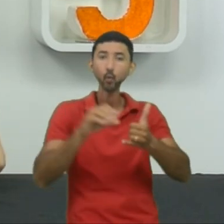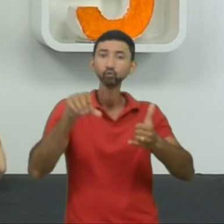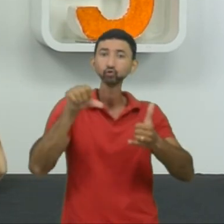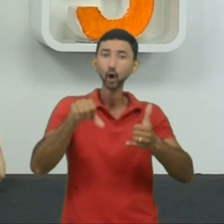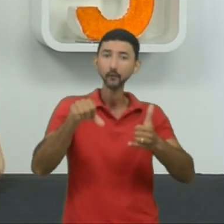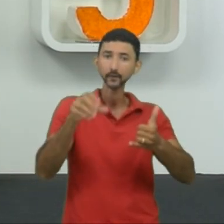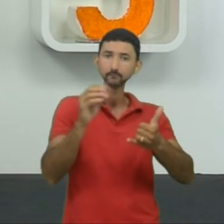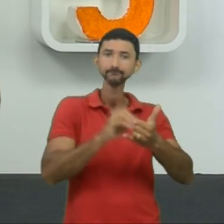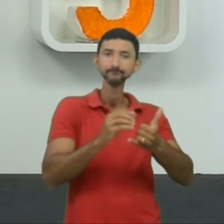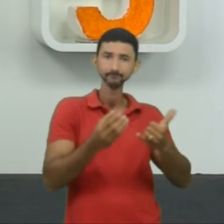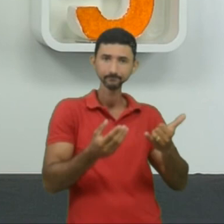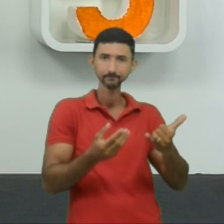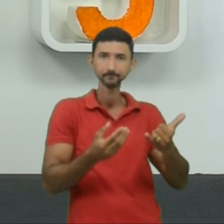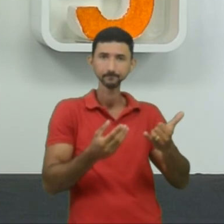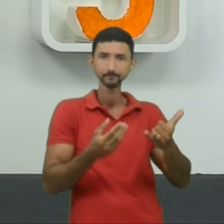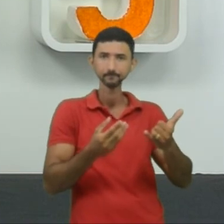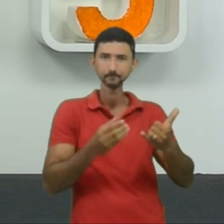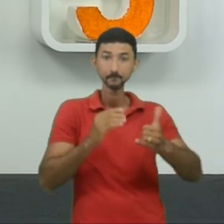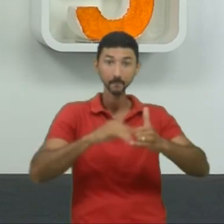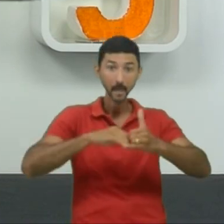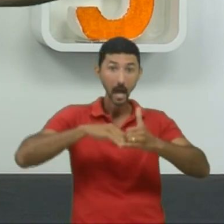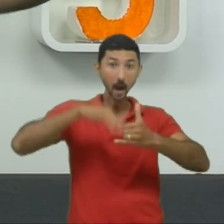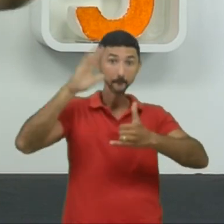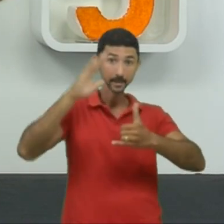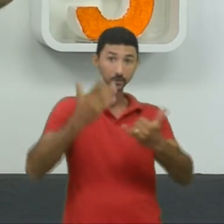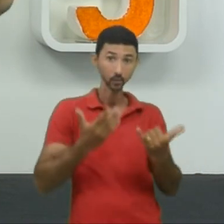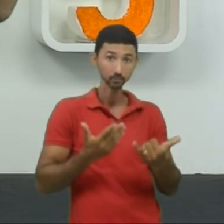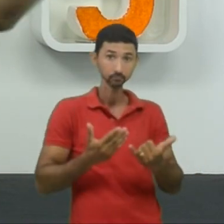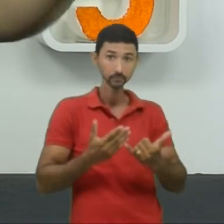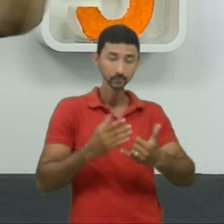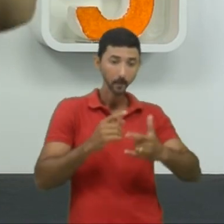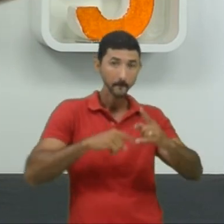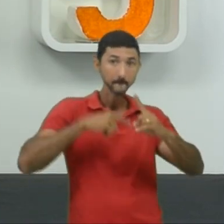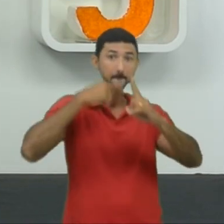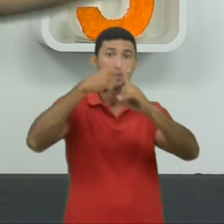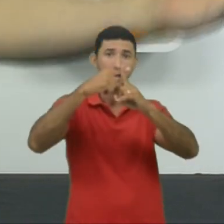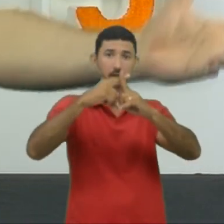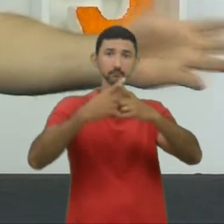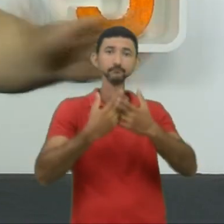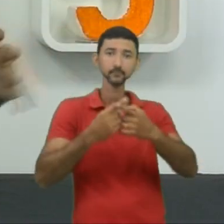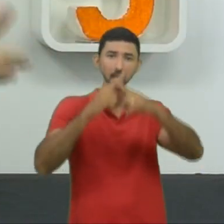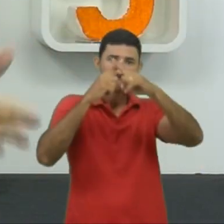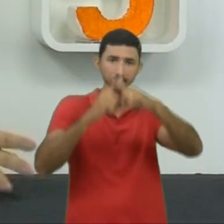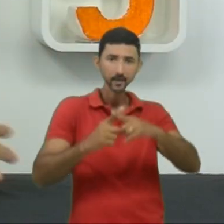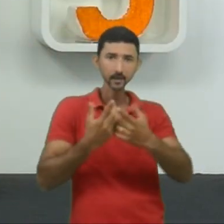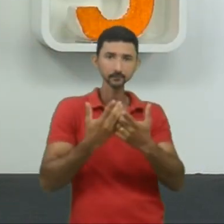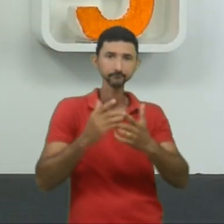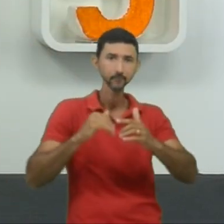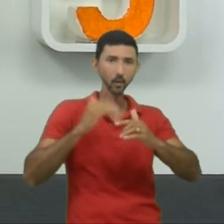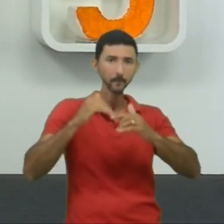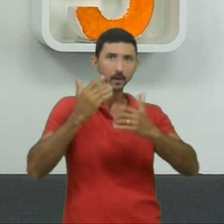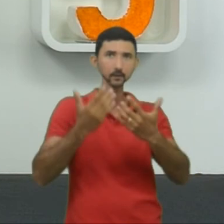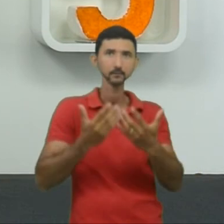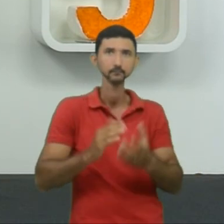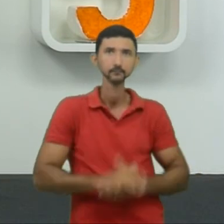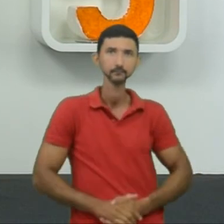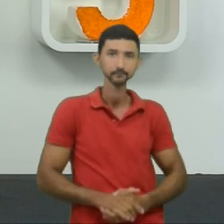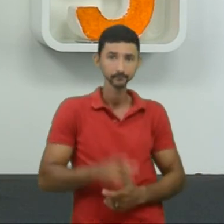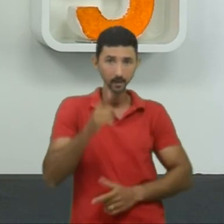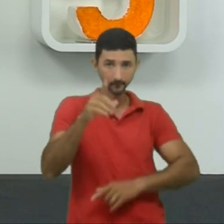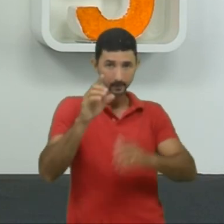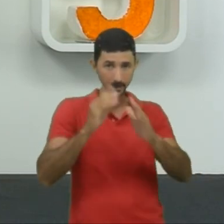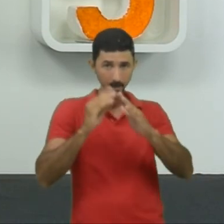você colocou mais, certo? Você multiplicou por uma outra quantidade. Vou deixar essa tarefa com